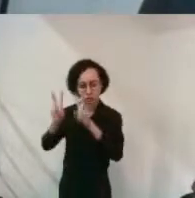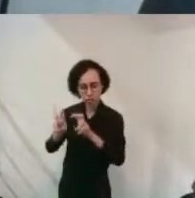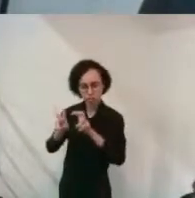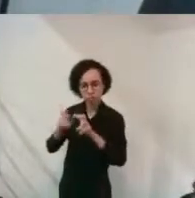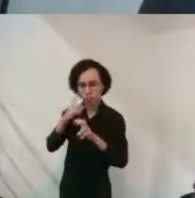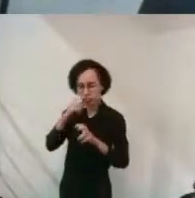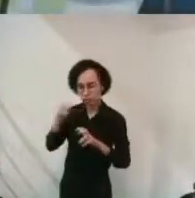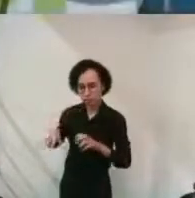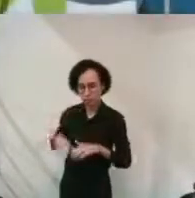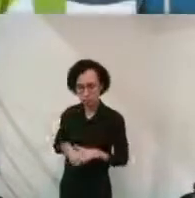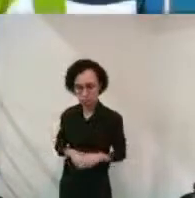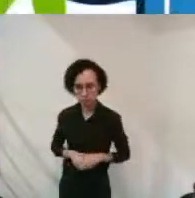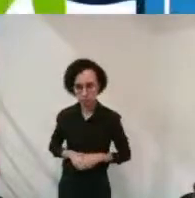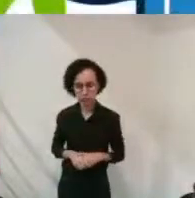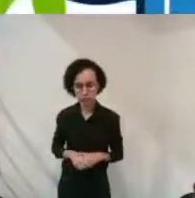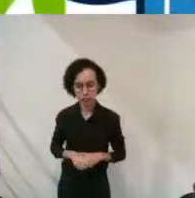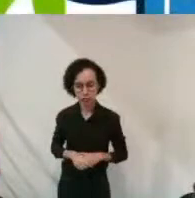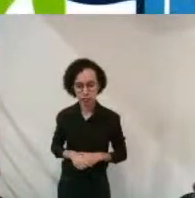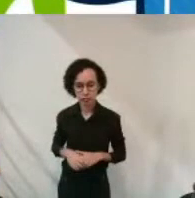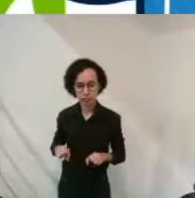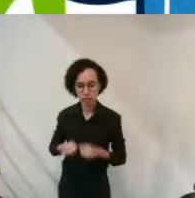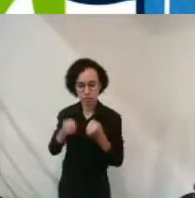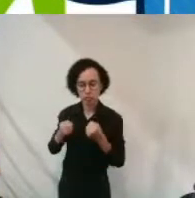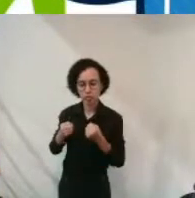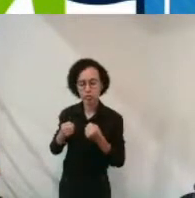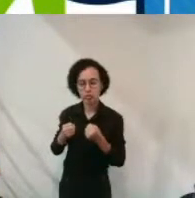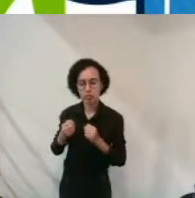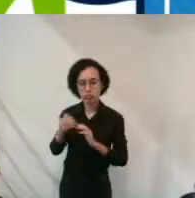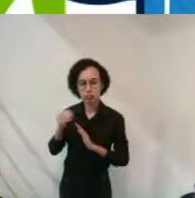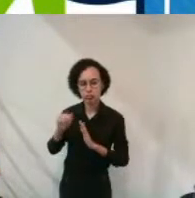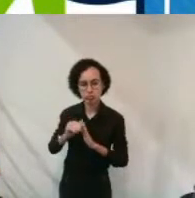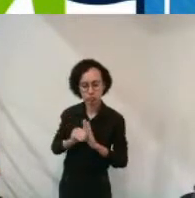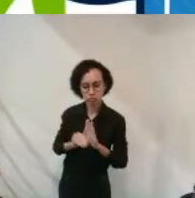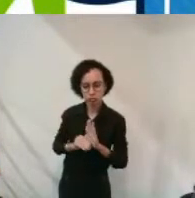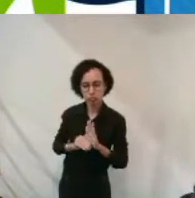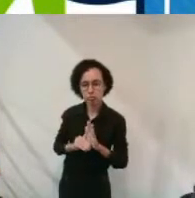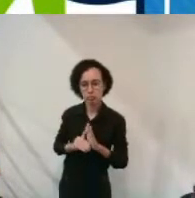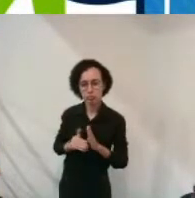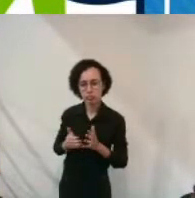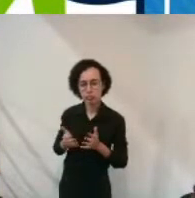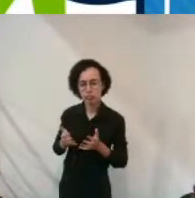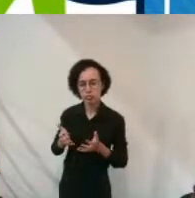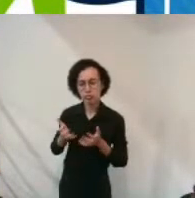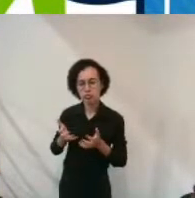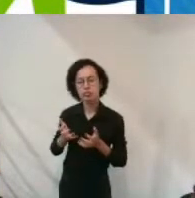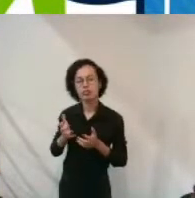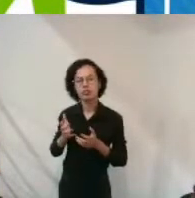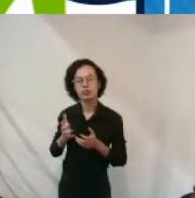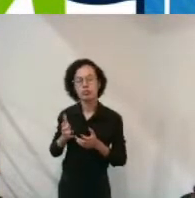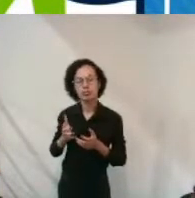sólidos. Eu vou quebrar aqui o protocolo, porque eu quero iniciar meus cumprimentos